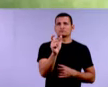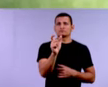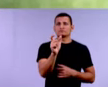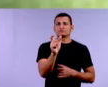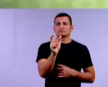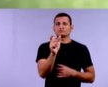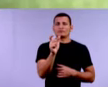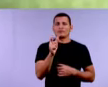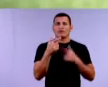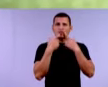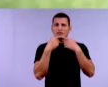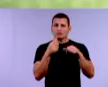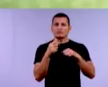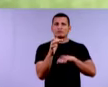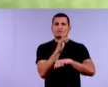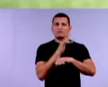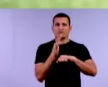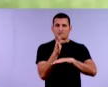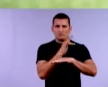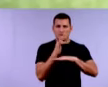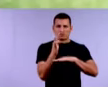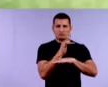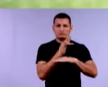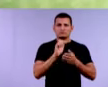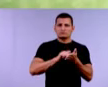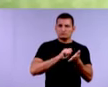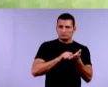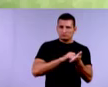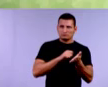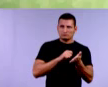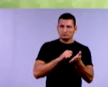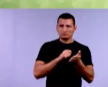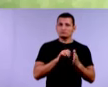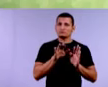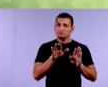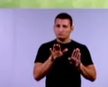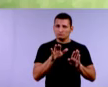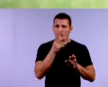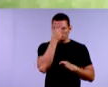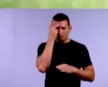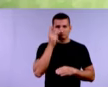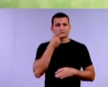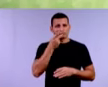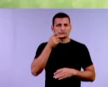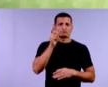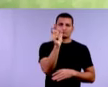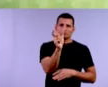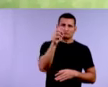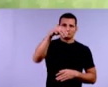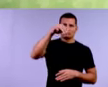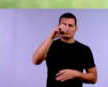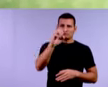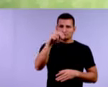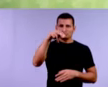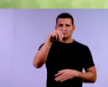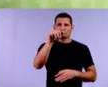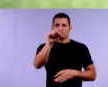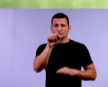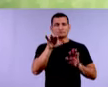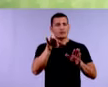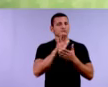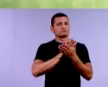escrita. Na língua coloquial do dia a dia, 99,9% da população fala menos, mas não existe.